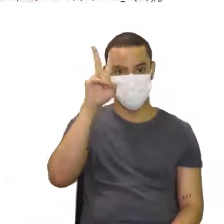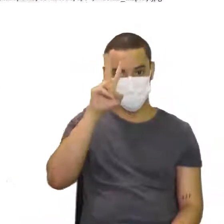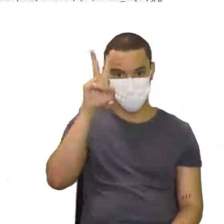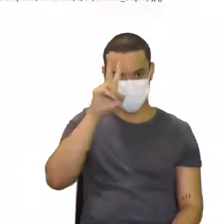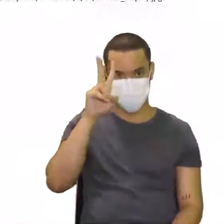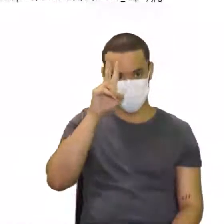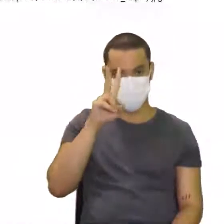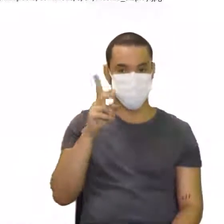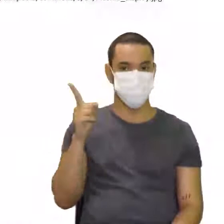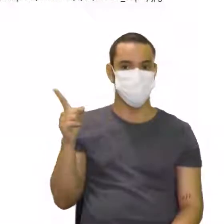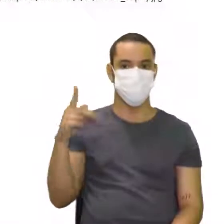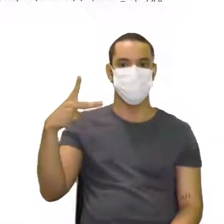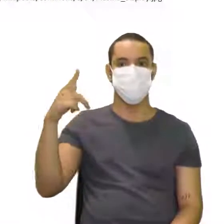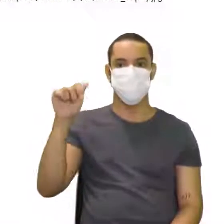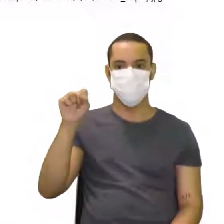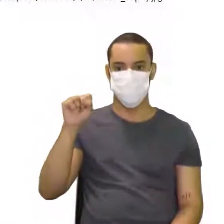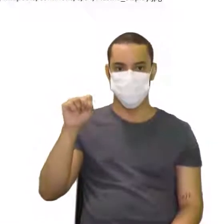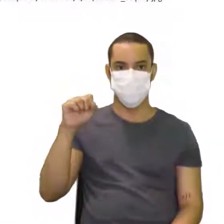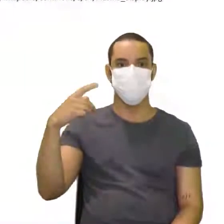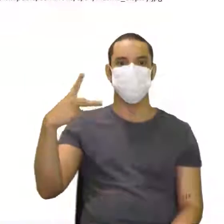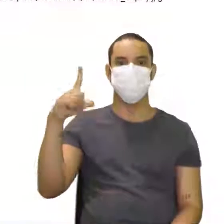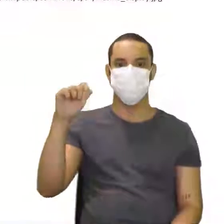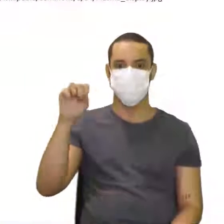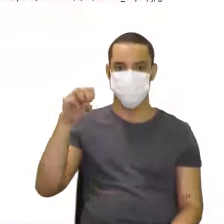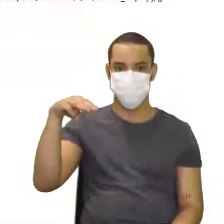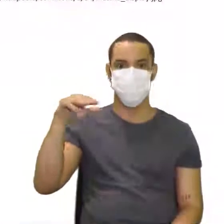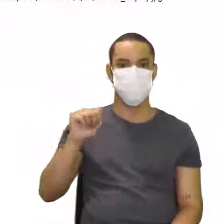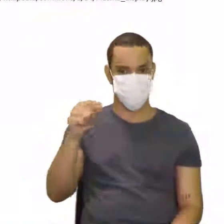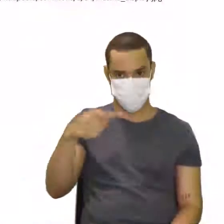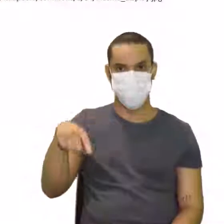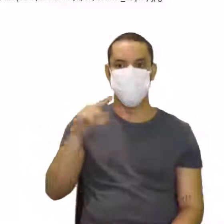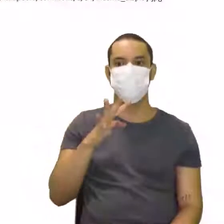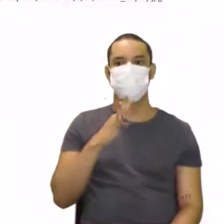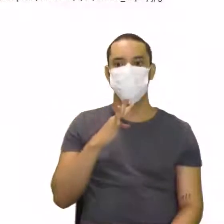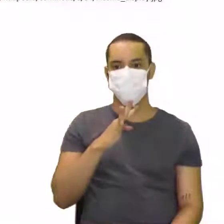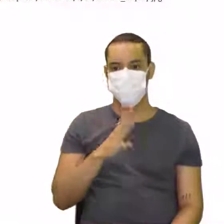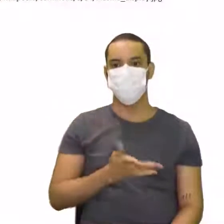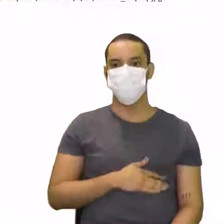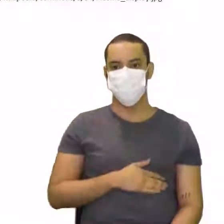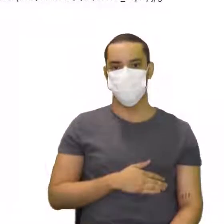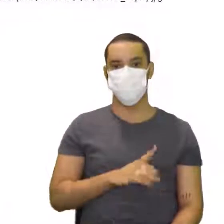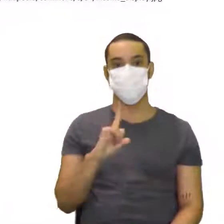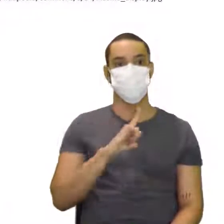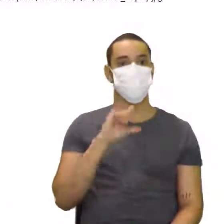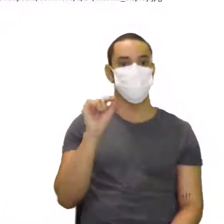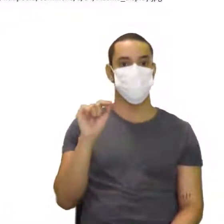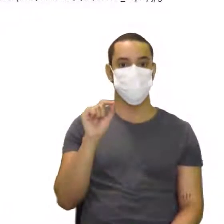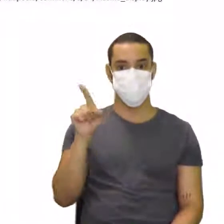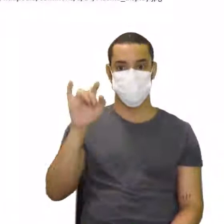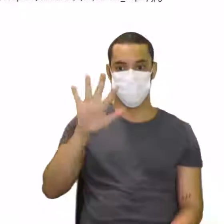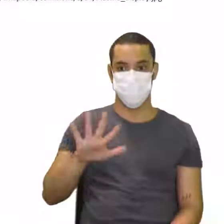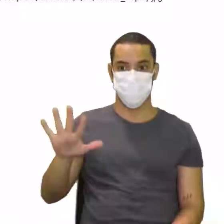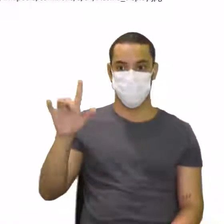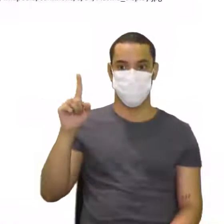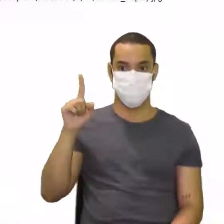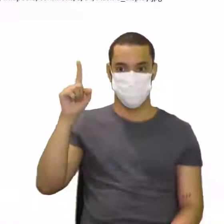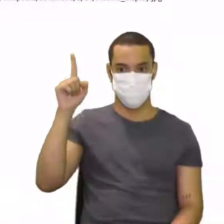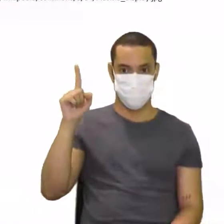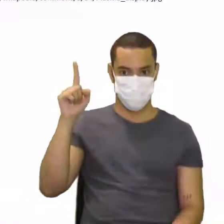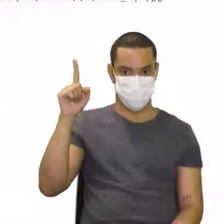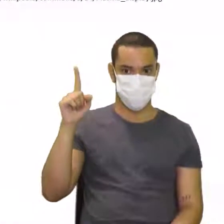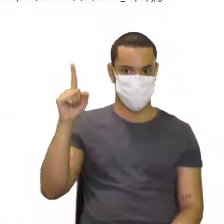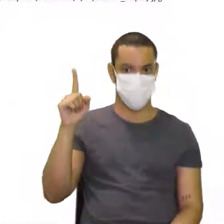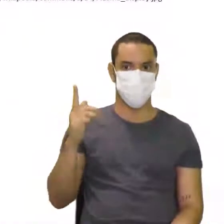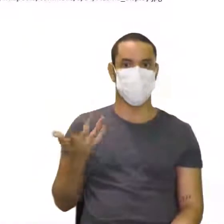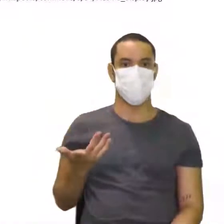com certeza, as TVs de plasma. Aqui nós temos aqui a imagem, nesse caso na TV